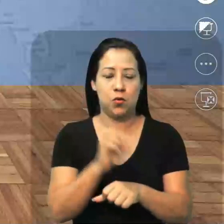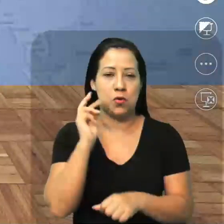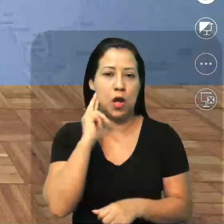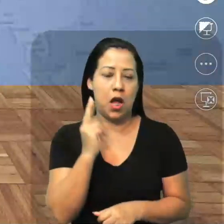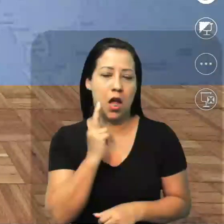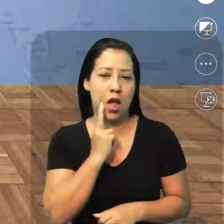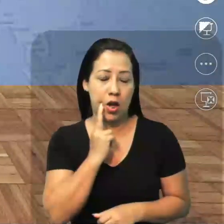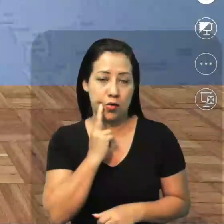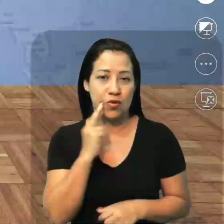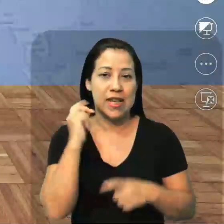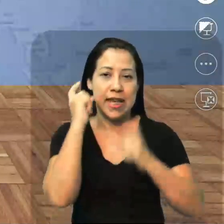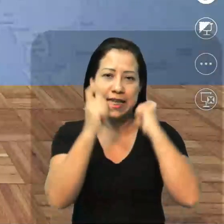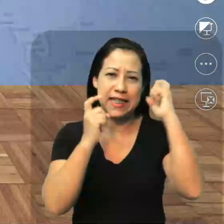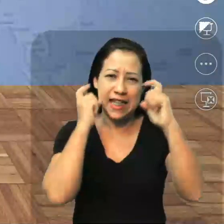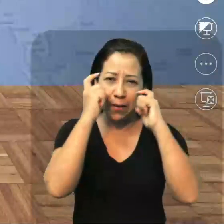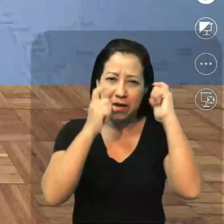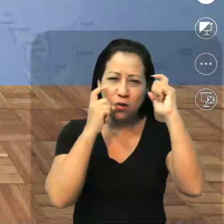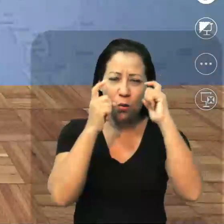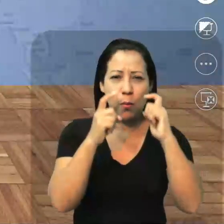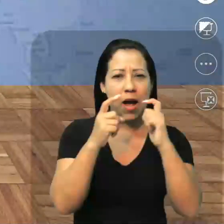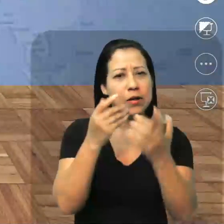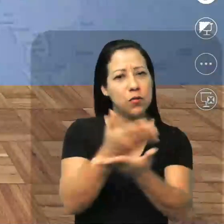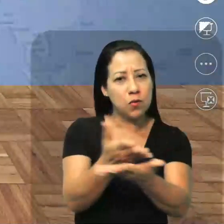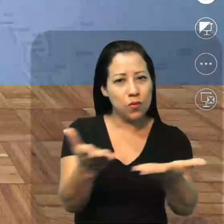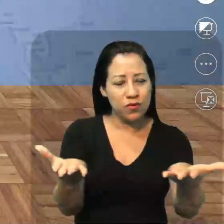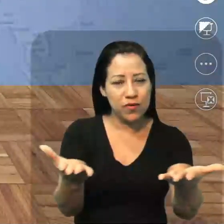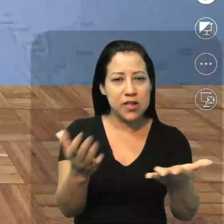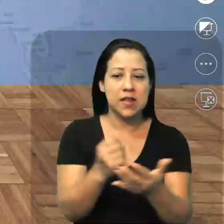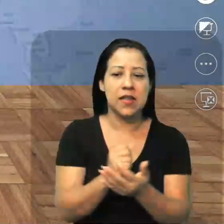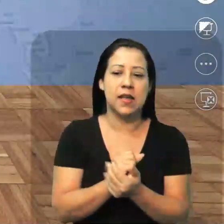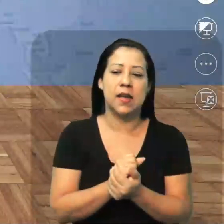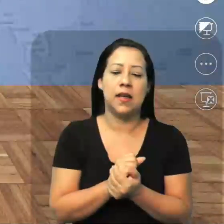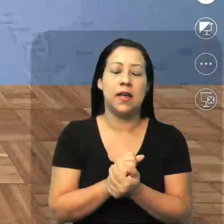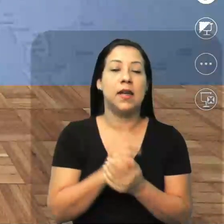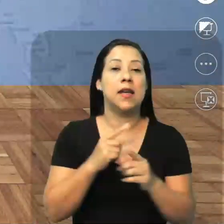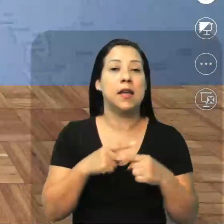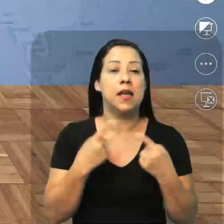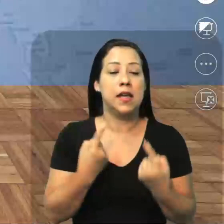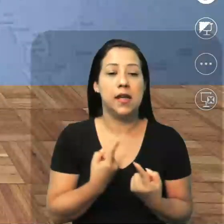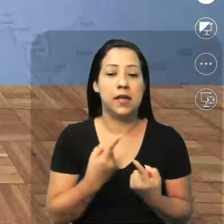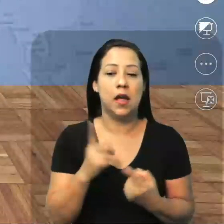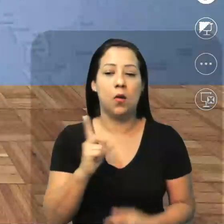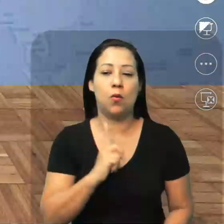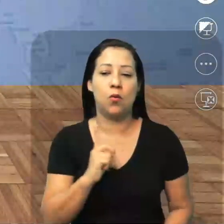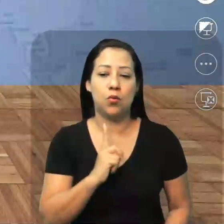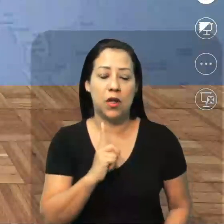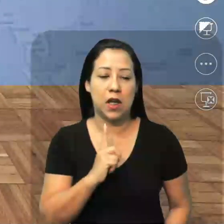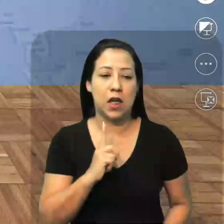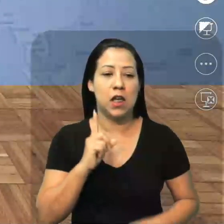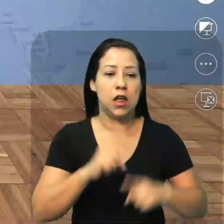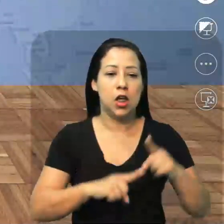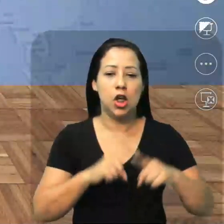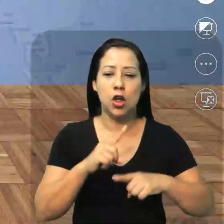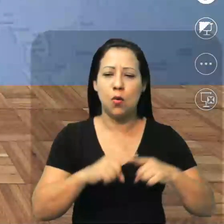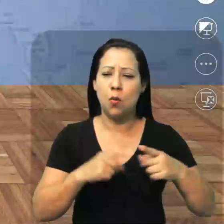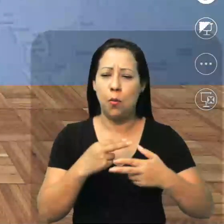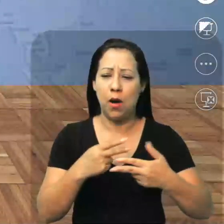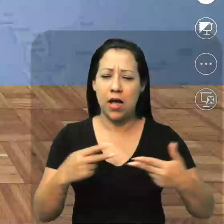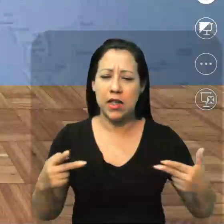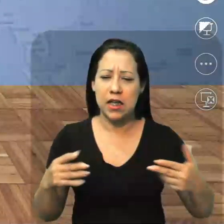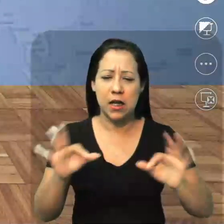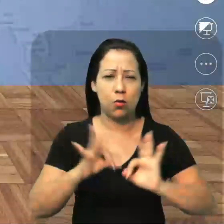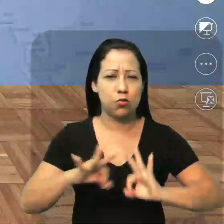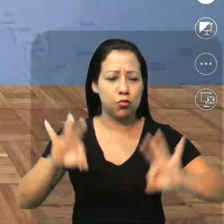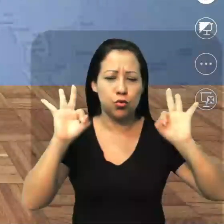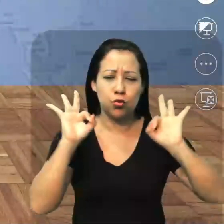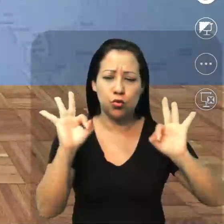está preocupado com você. E portanto, ele tem um material aí top